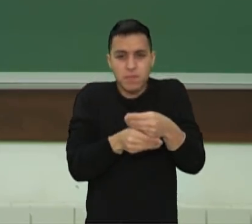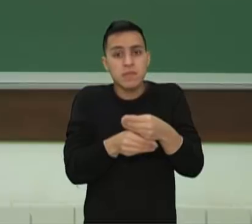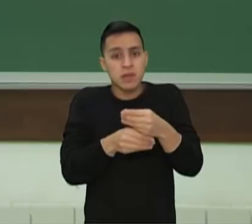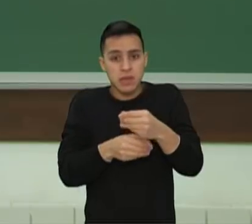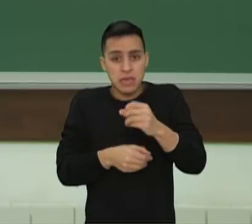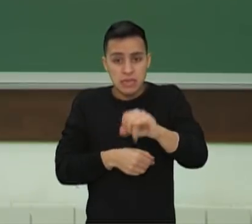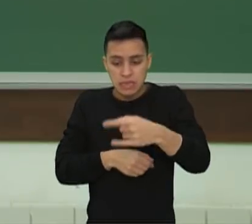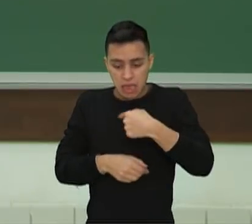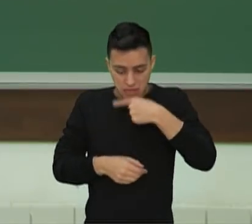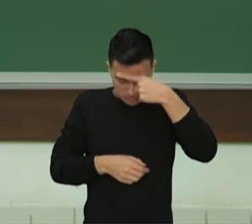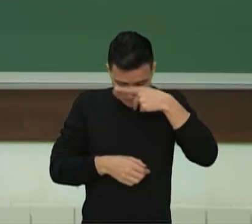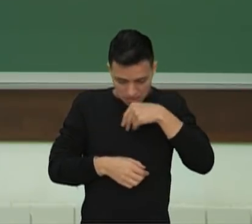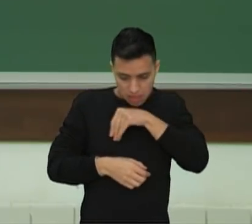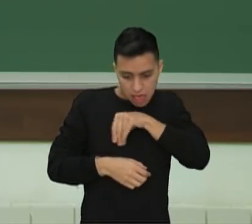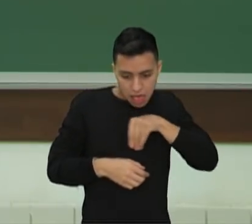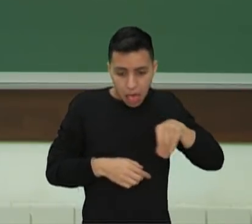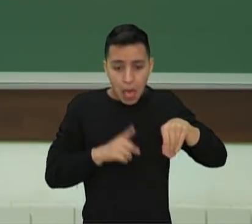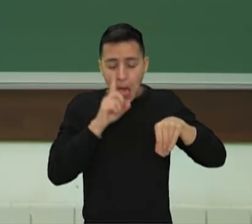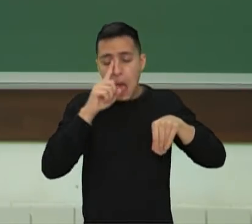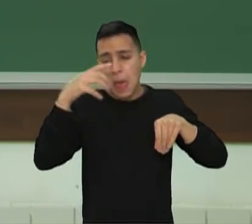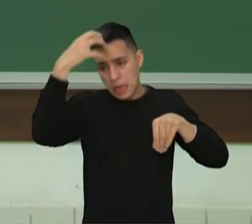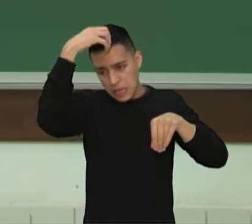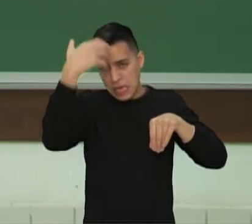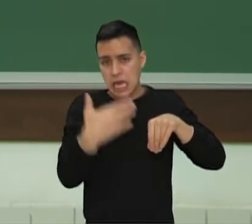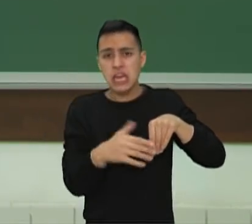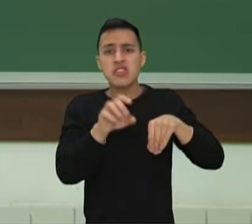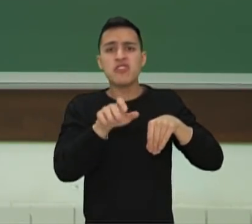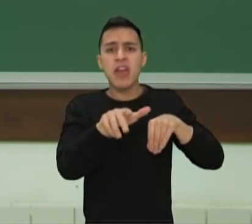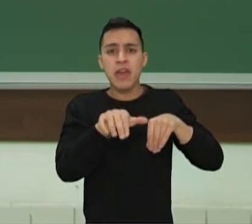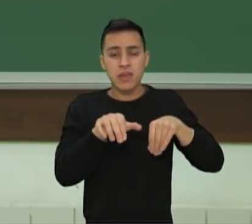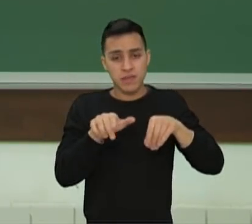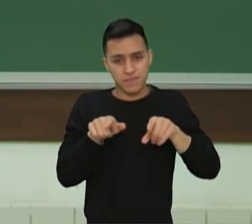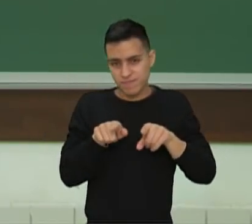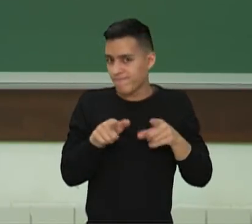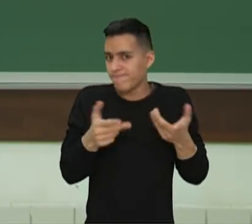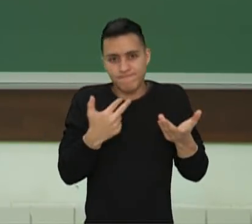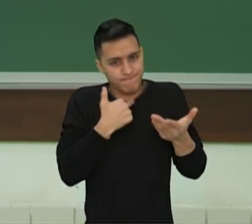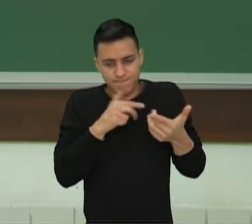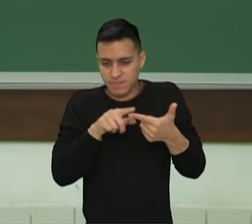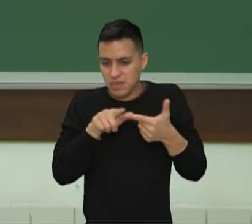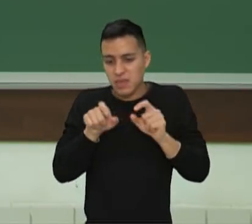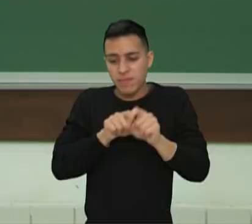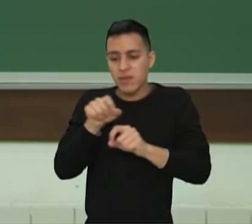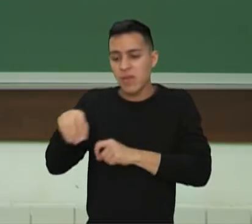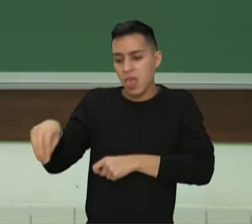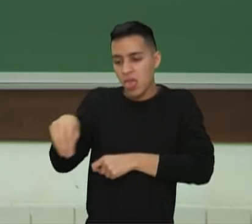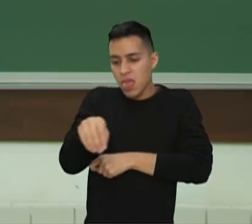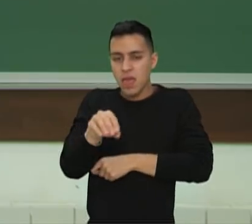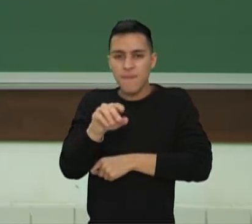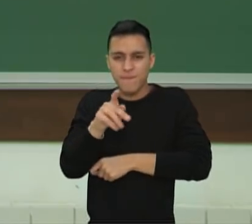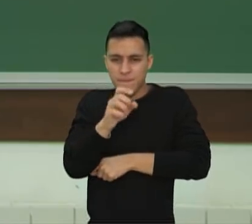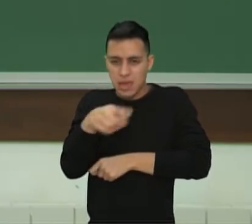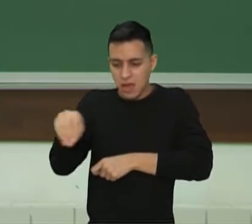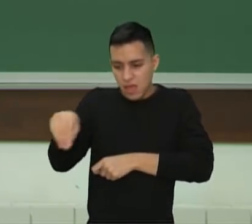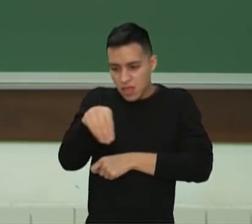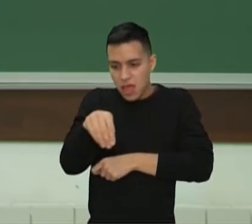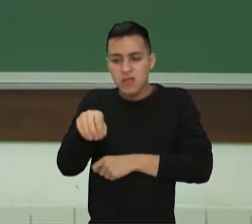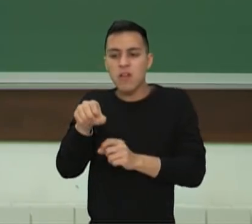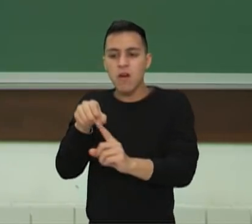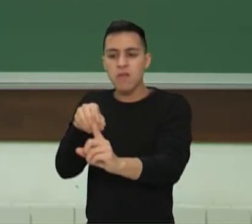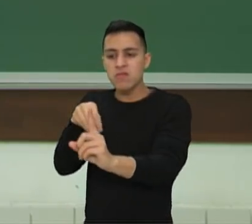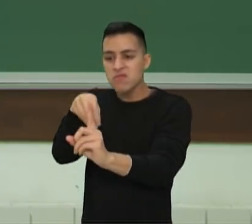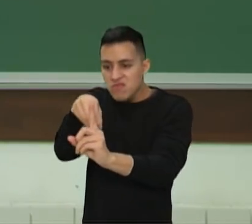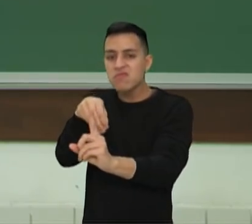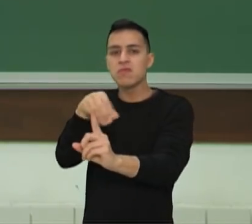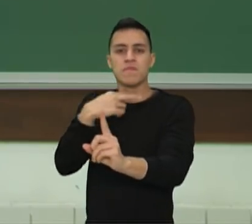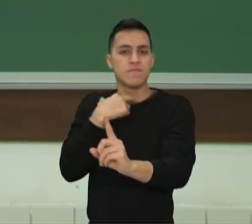xeque com seu próprio rei é um lance irregular, e o lance do peão, andar para o lado ou capturar de frente, também,